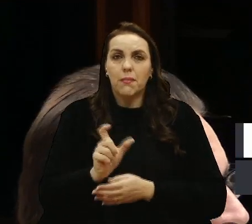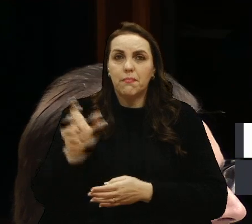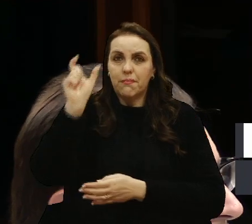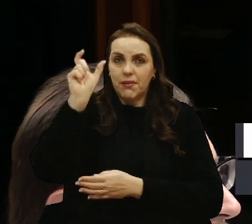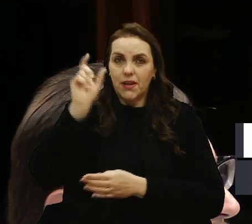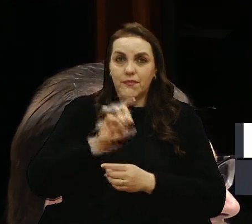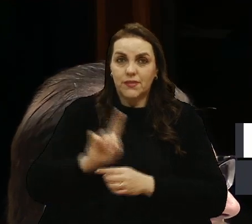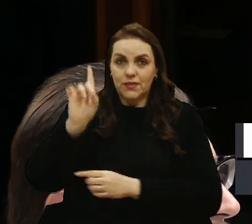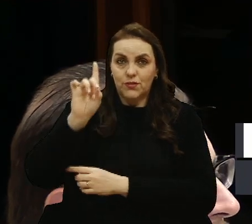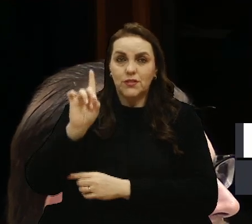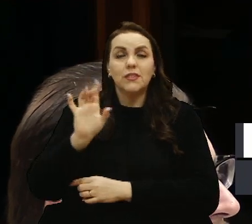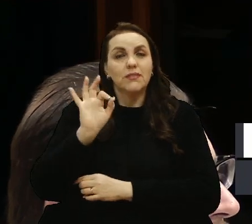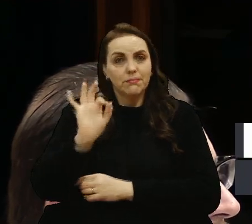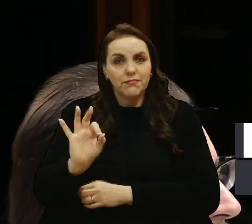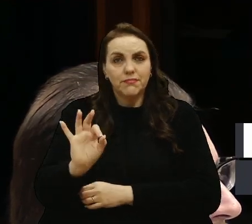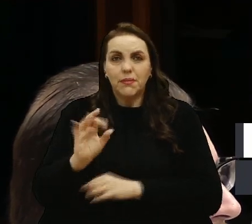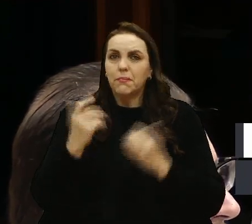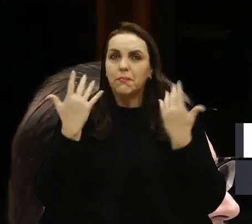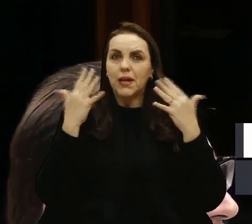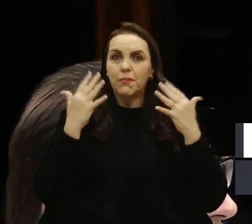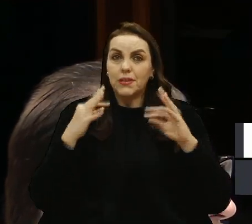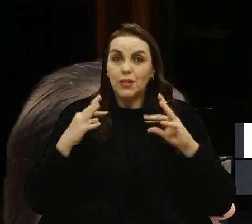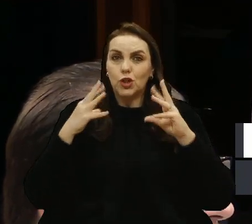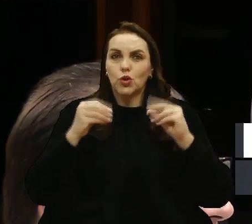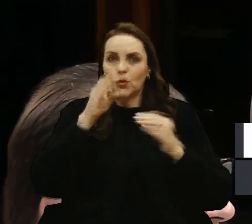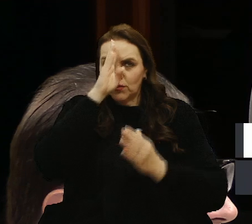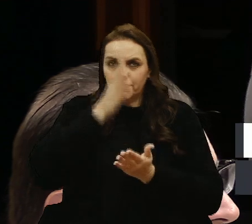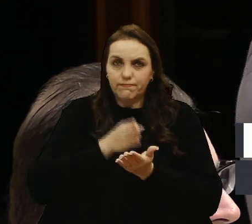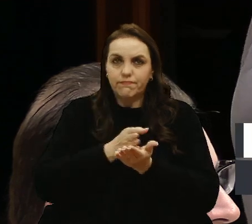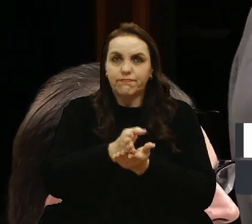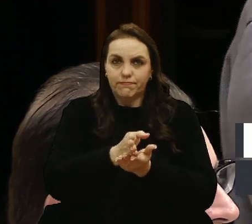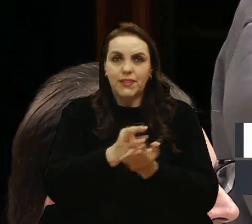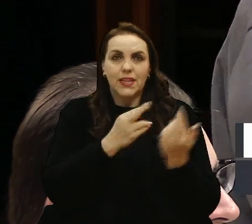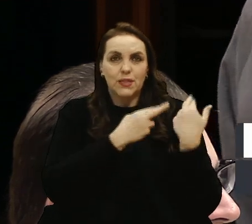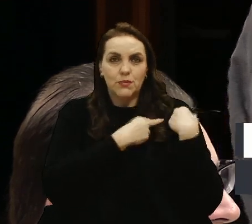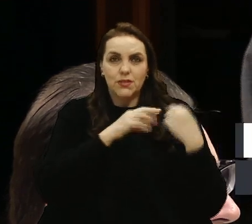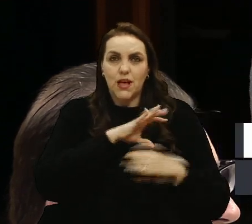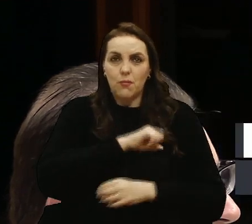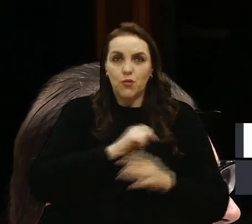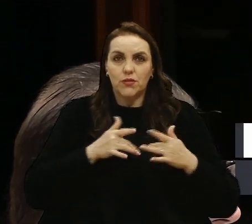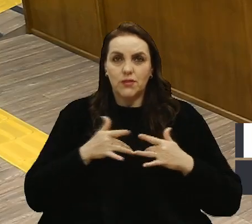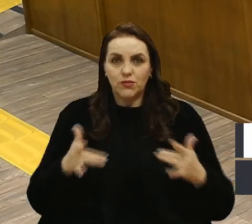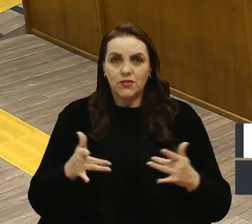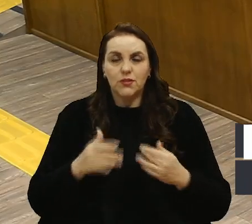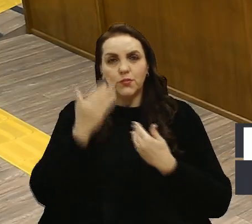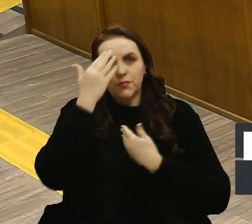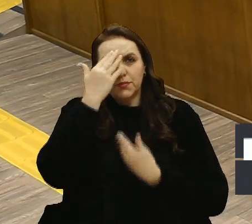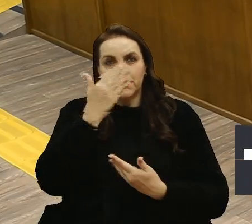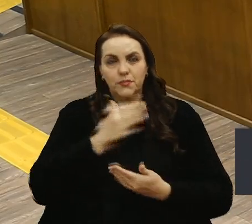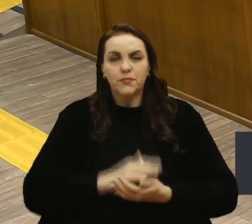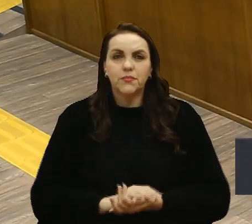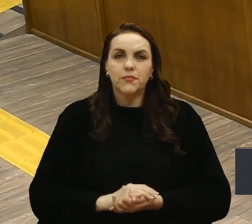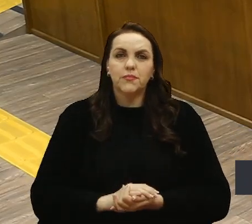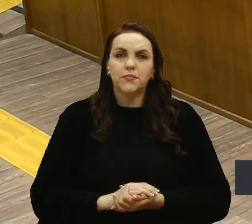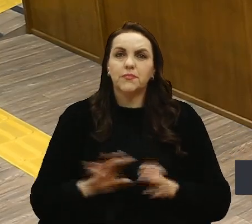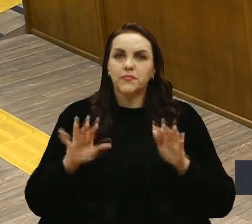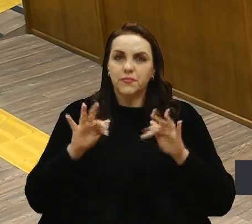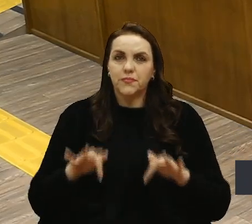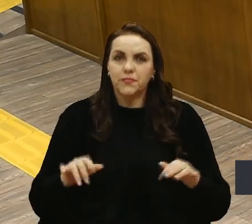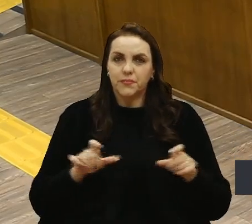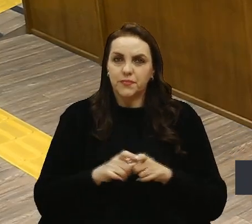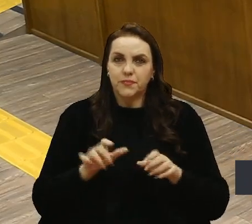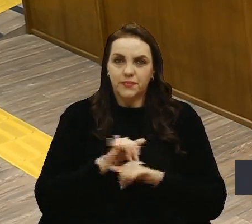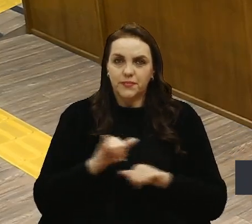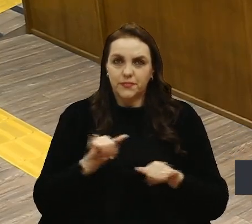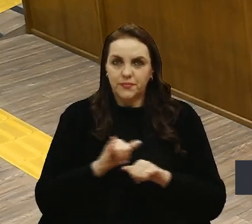Senhor, né? Parabéns a todos que cumprem isso com responsabilidade, amor e dedicação. Muito obrigado. Encerradas as